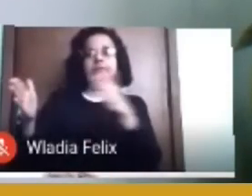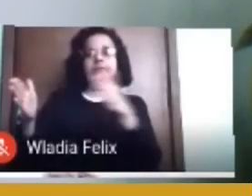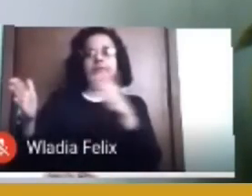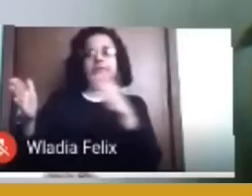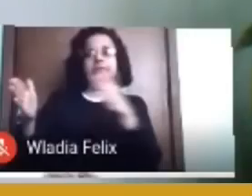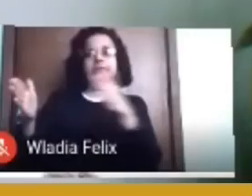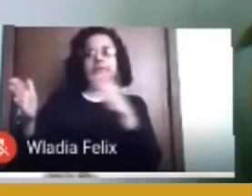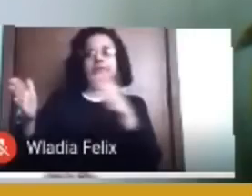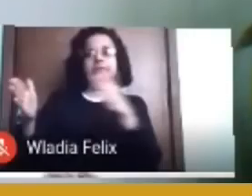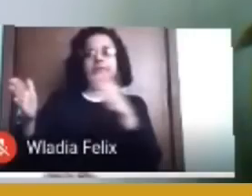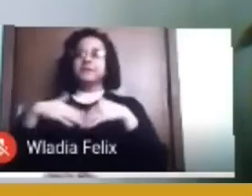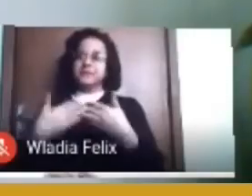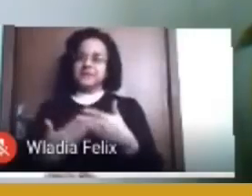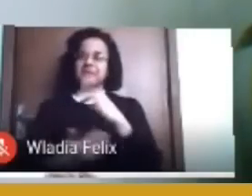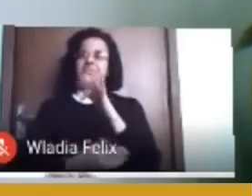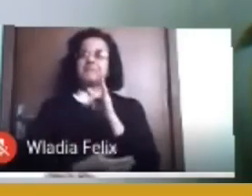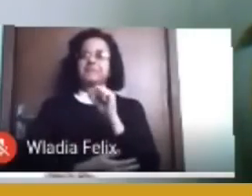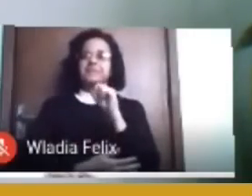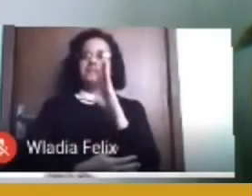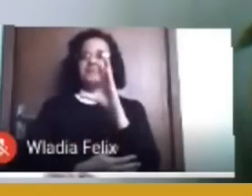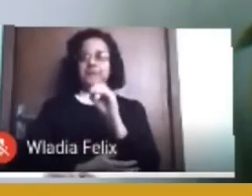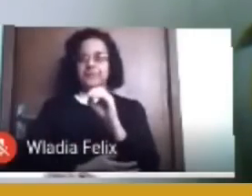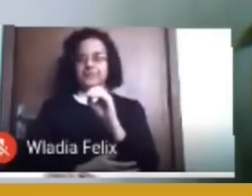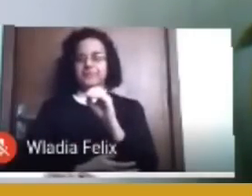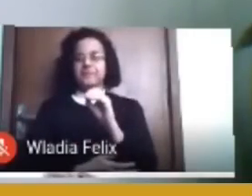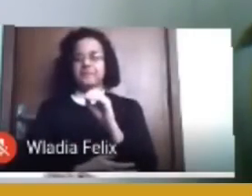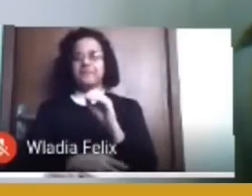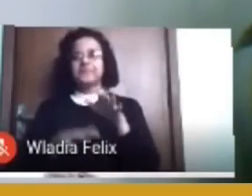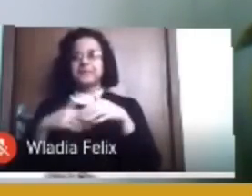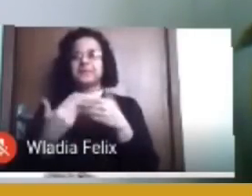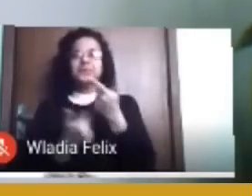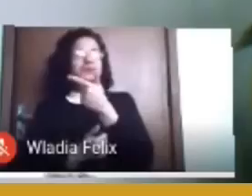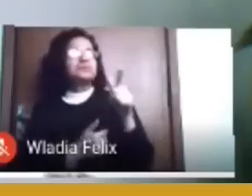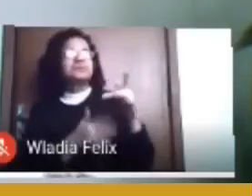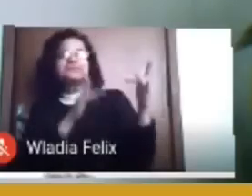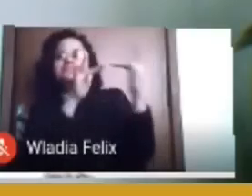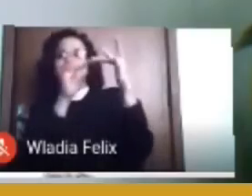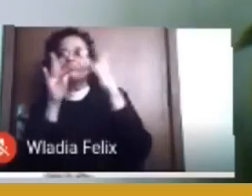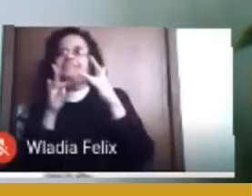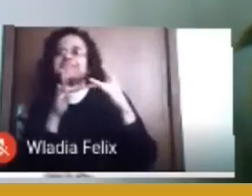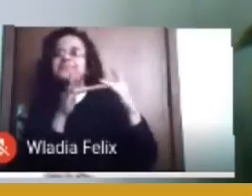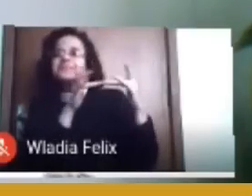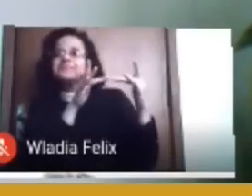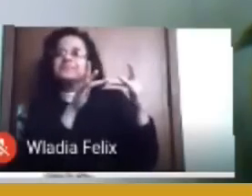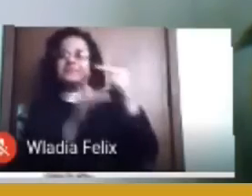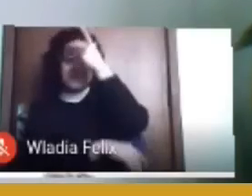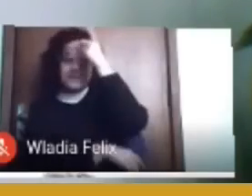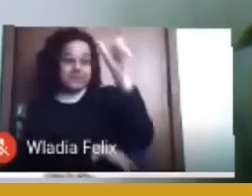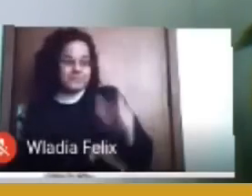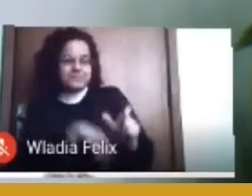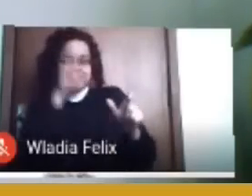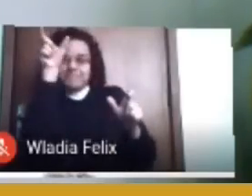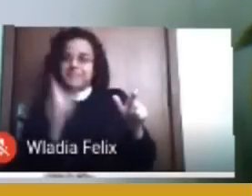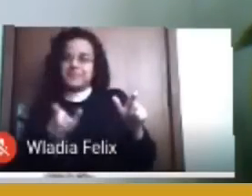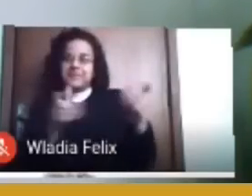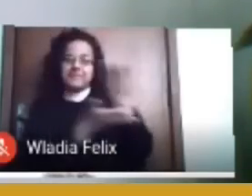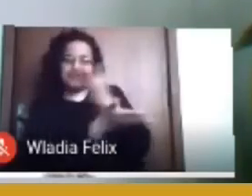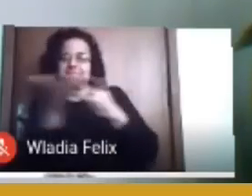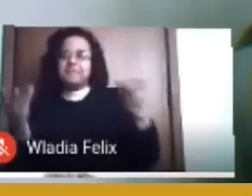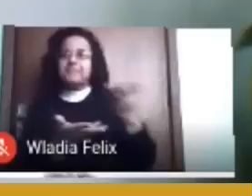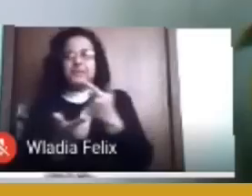pergunta final, já agradecendo todo o seu empenho também, para você já fazer suas considerações finais. Esse período